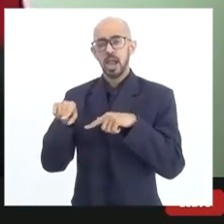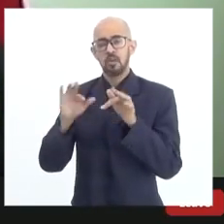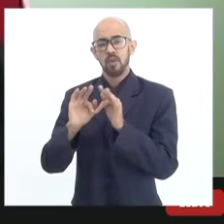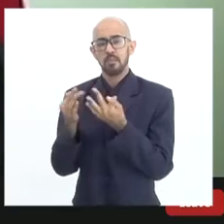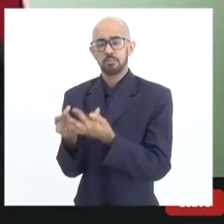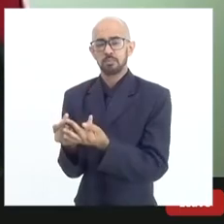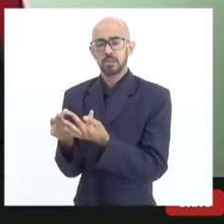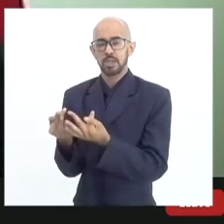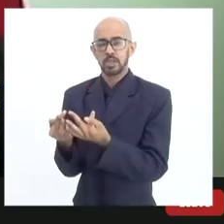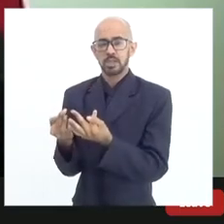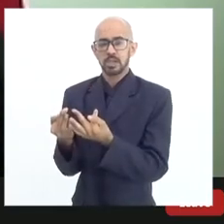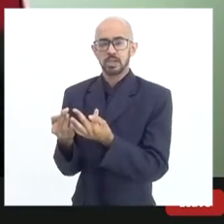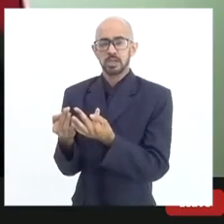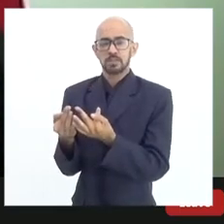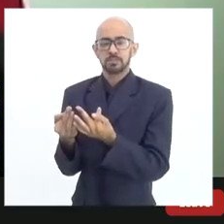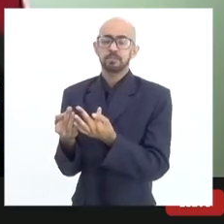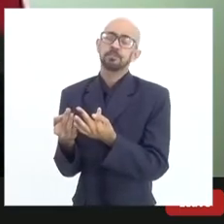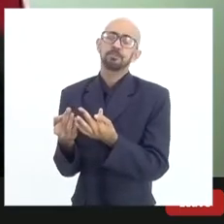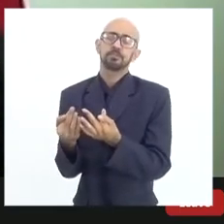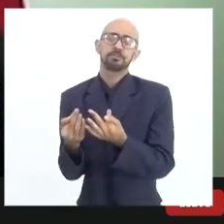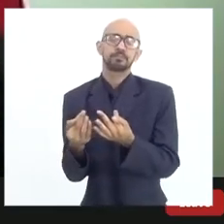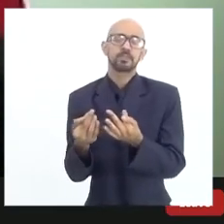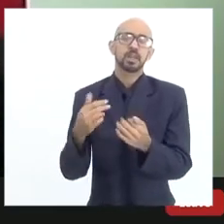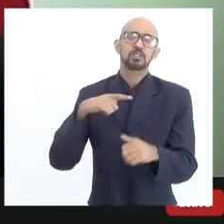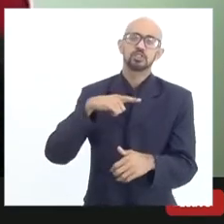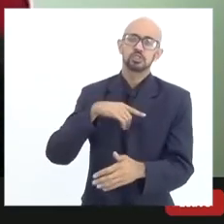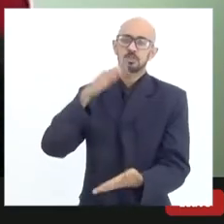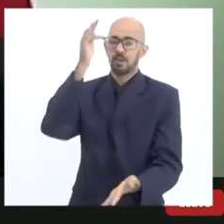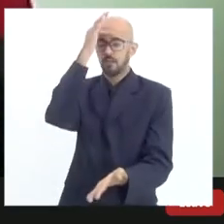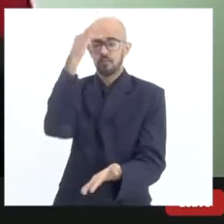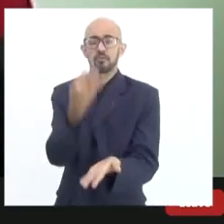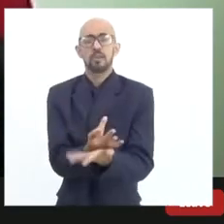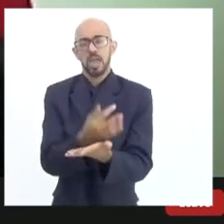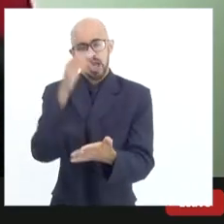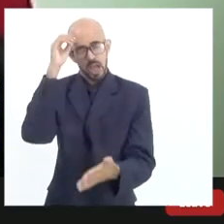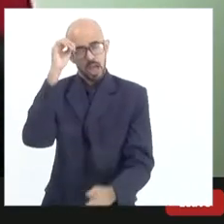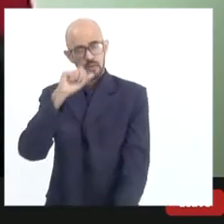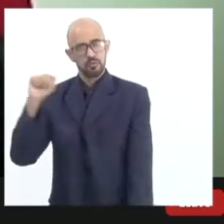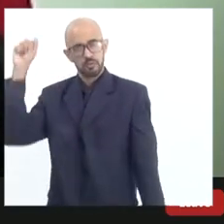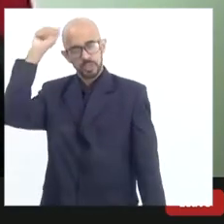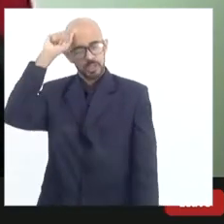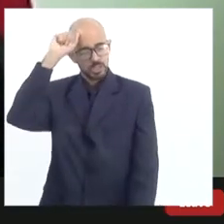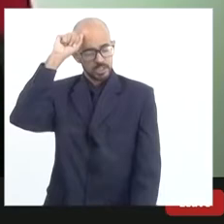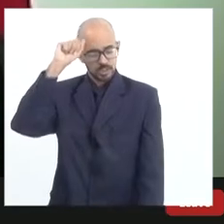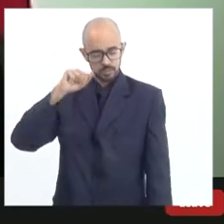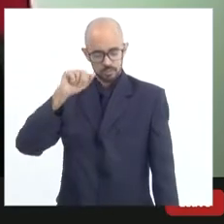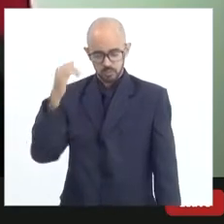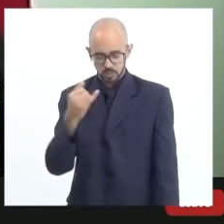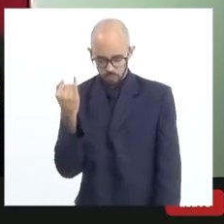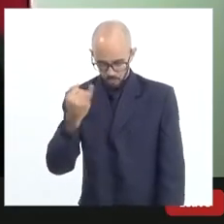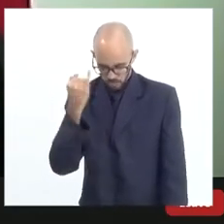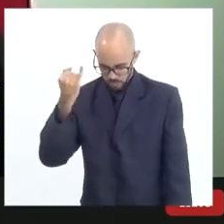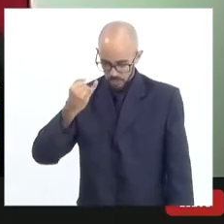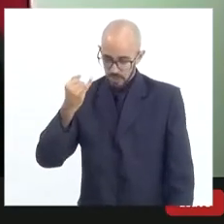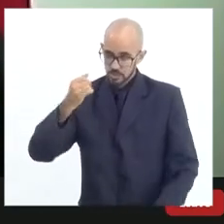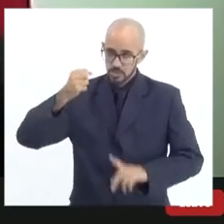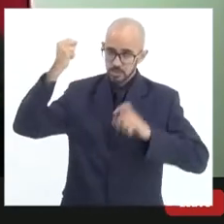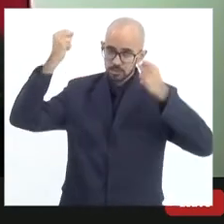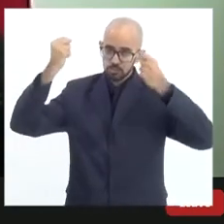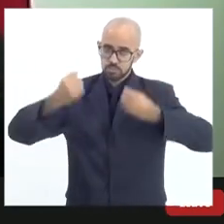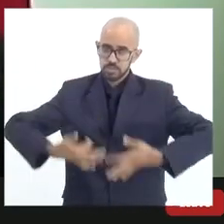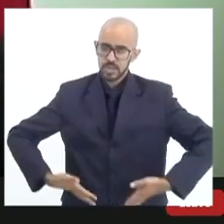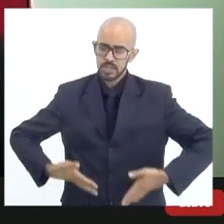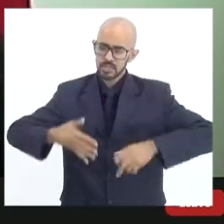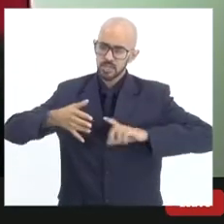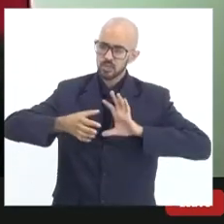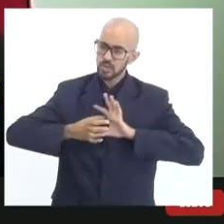família professava, né, a fé de matriz africana. Então, foi muito bom ter esse retrato de como